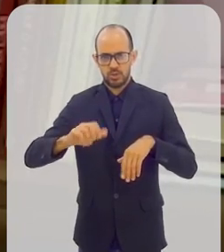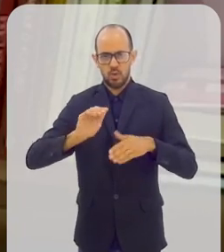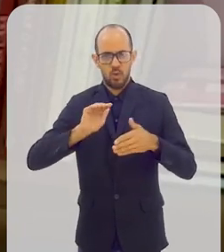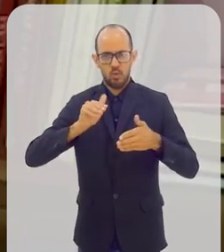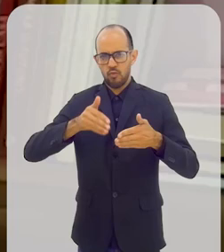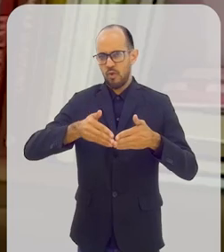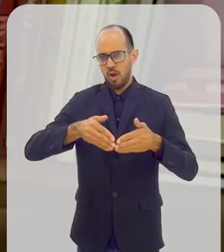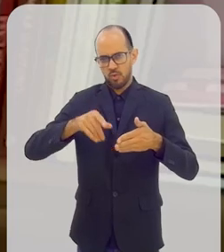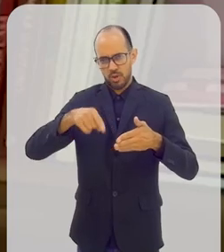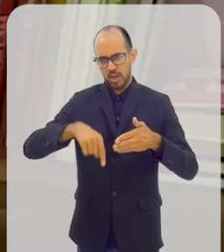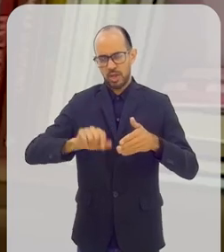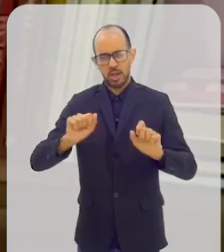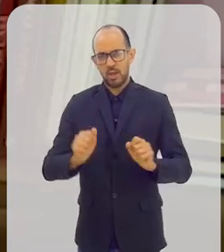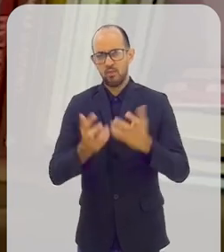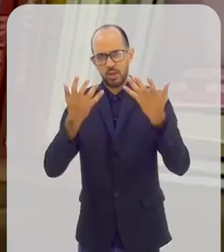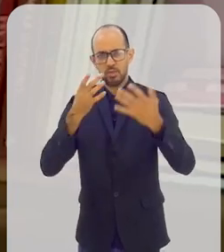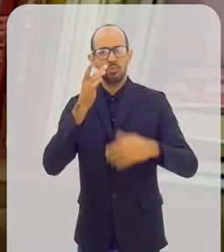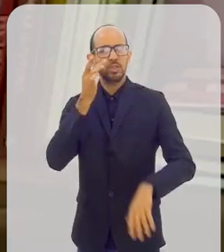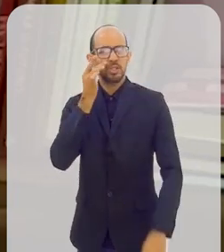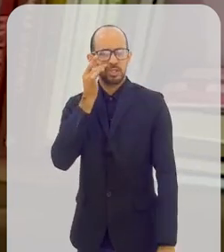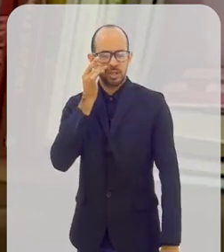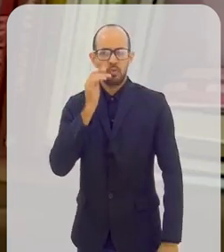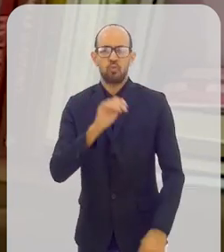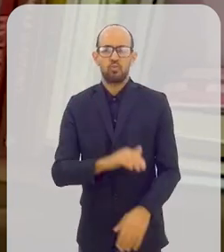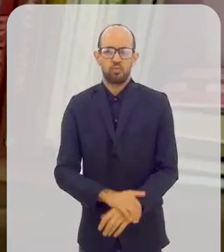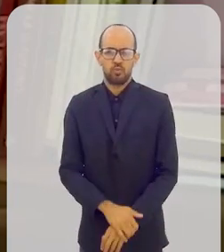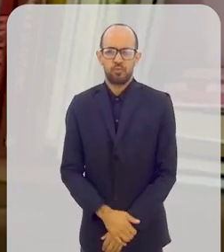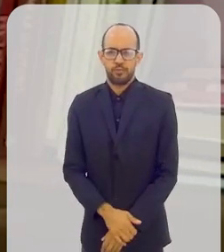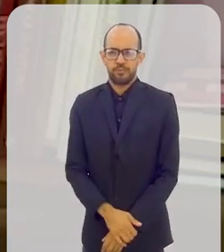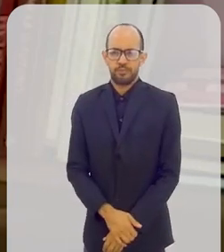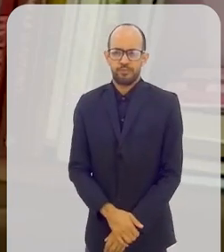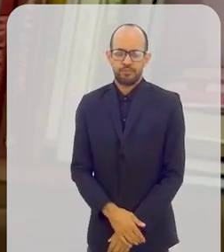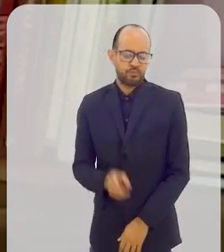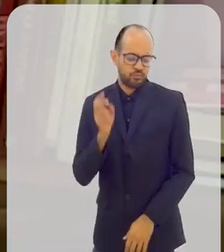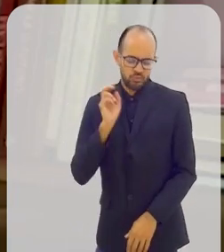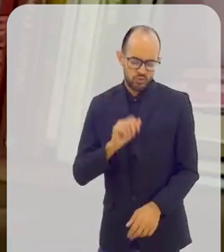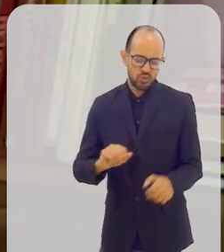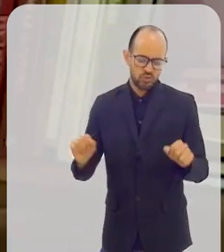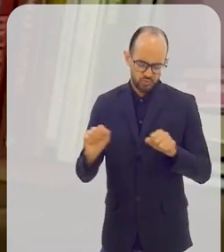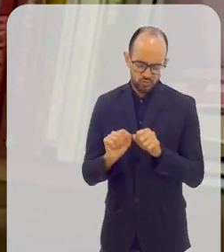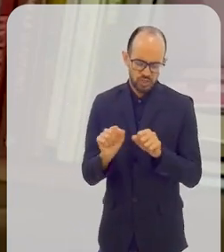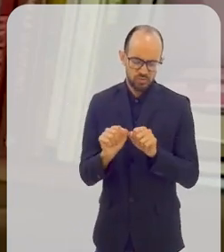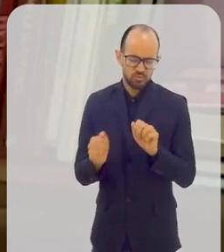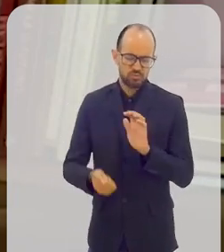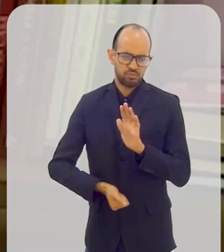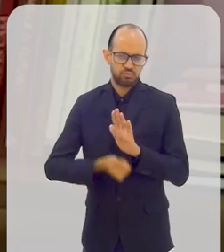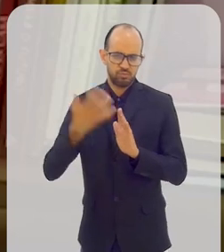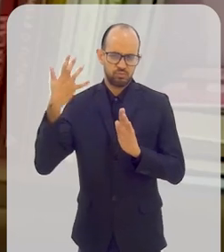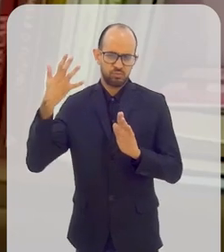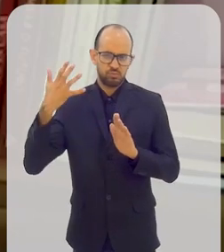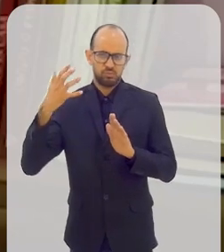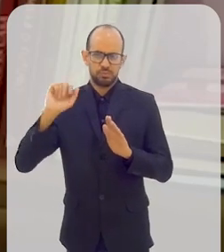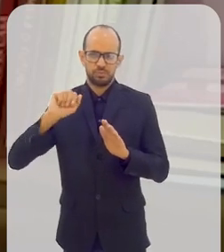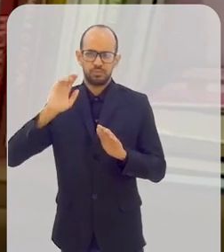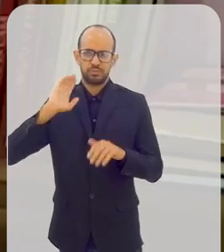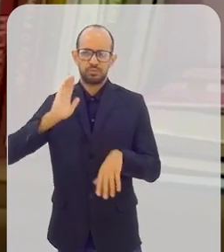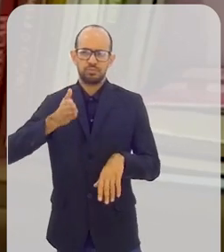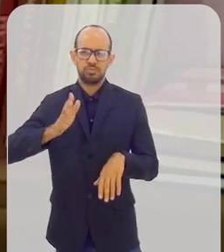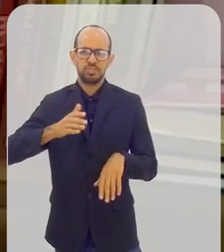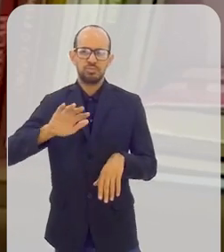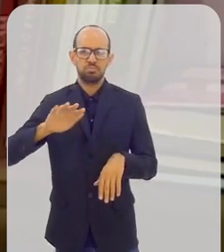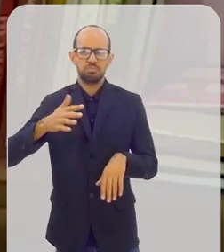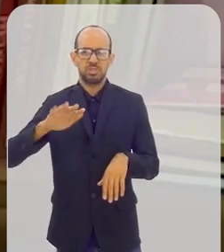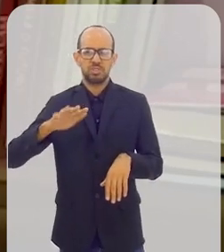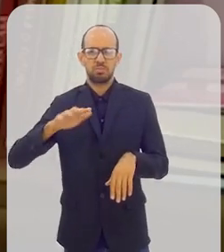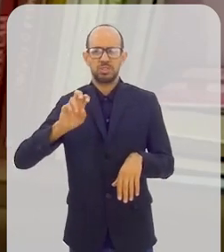nosso foco era fazer eventos presenciais. E nós fazíamos muito, não sei qual era o número, mas já era alguma